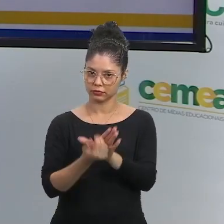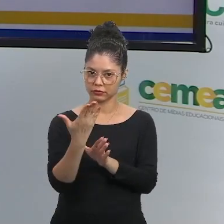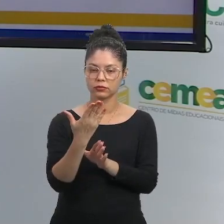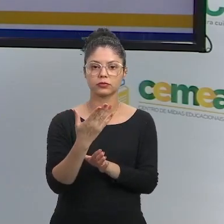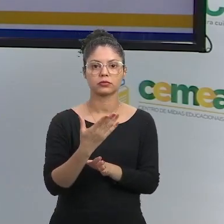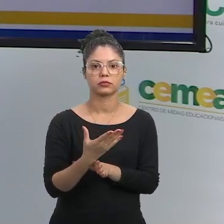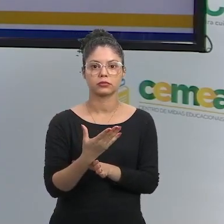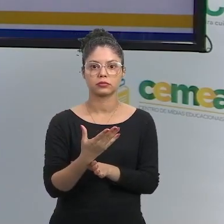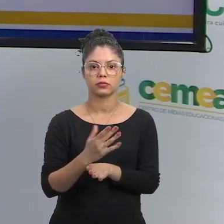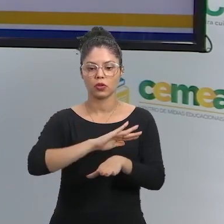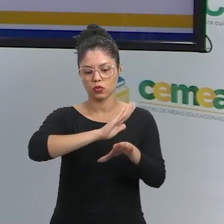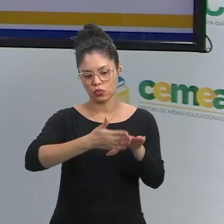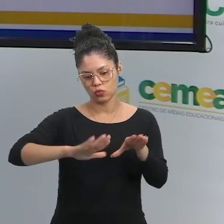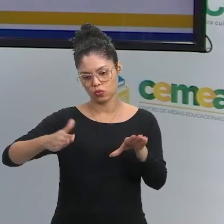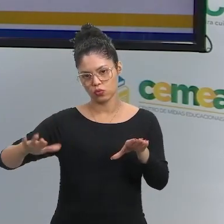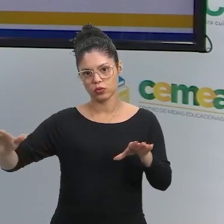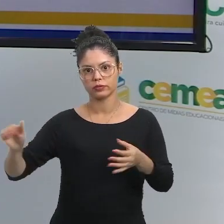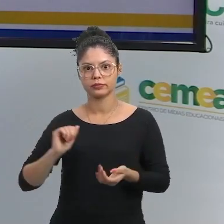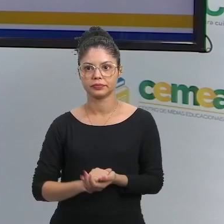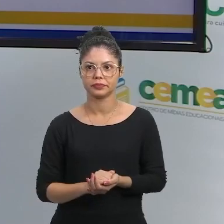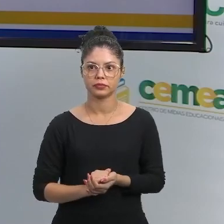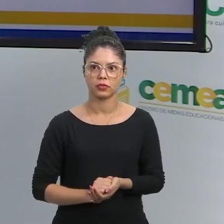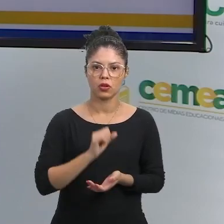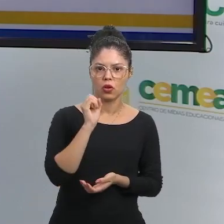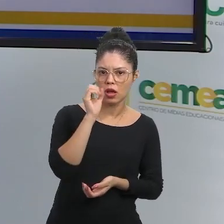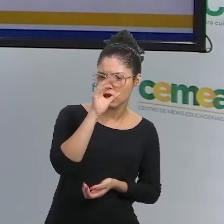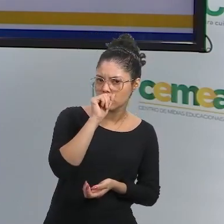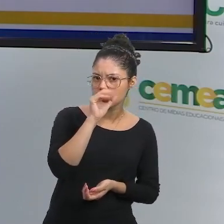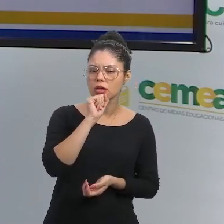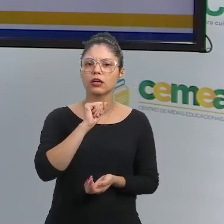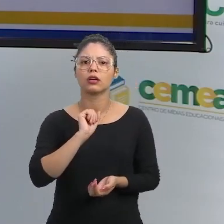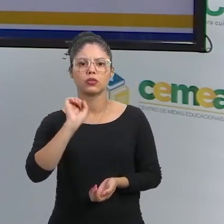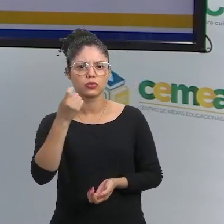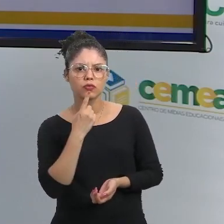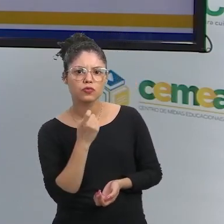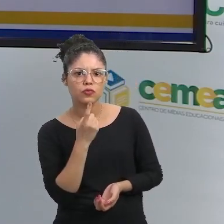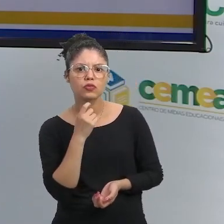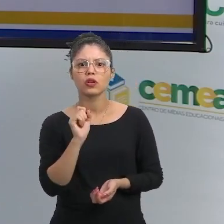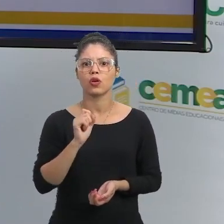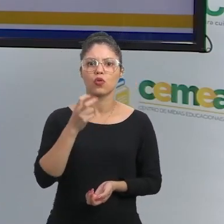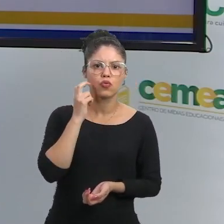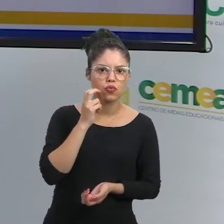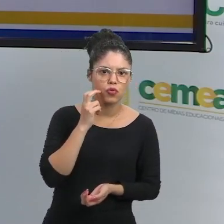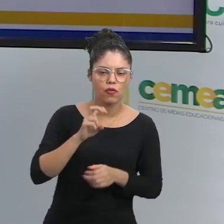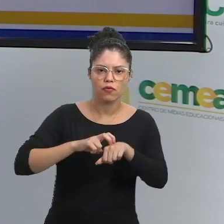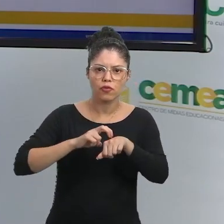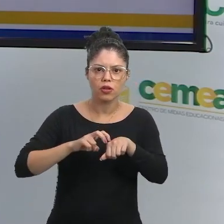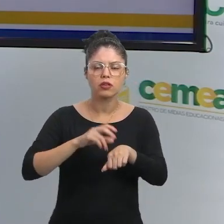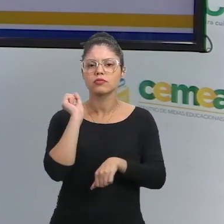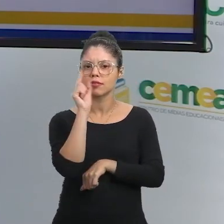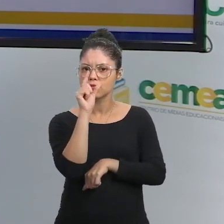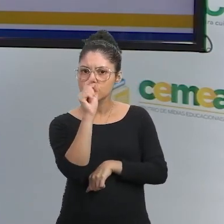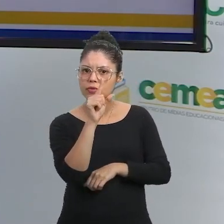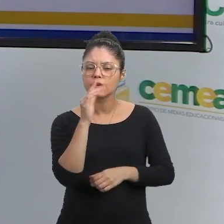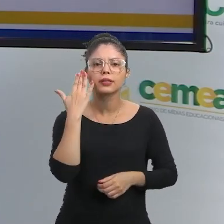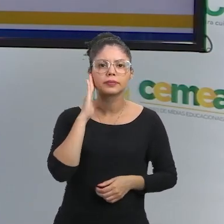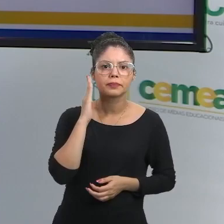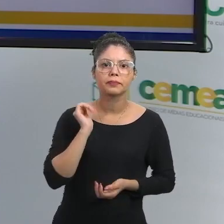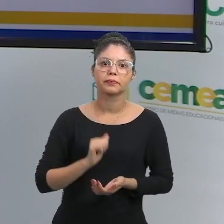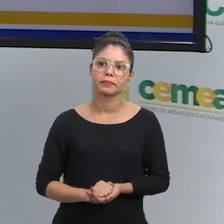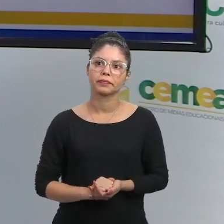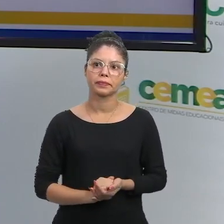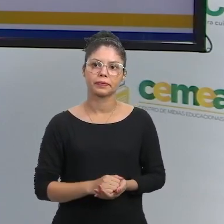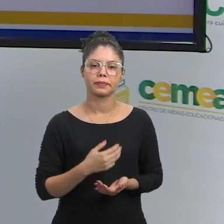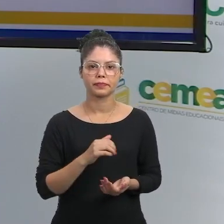um comprimento de onda. Cada elemento, uns vão ficar laranjado, outros vermelho, outros verde, outros azuis. Então, vai